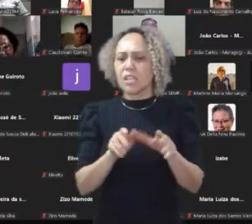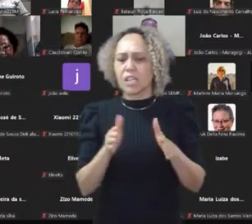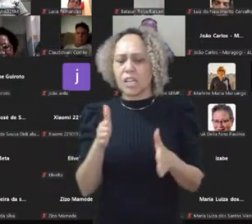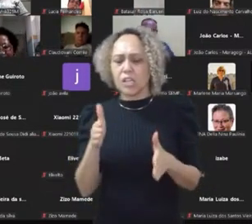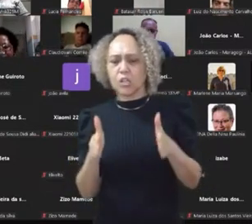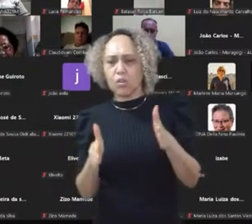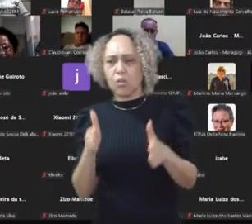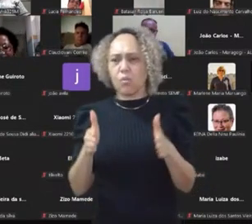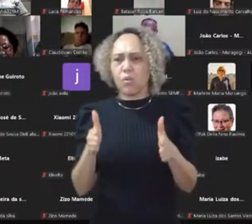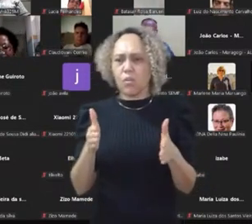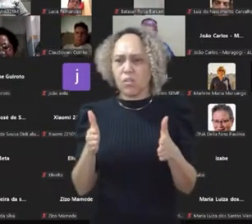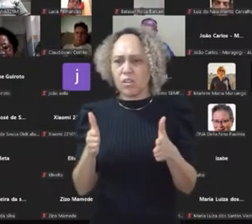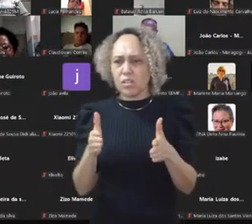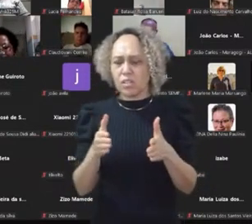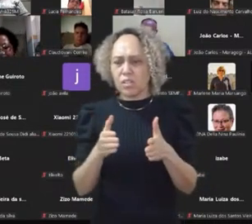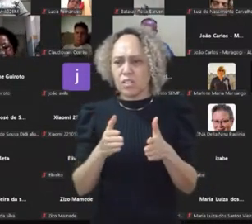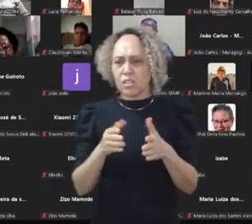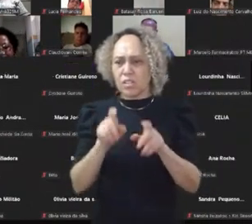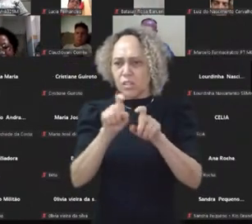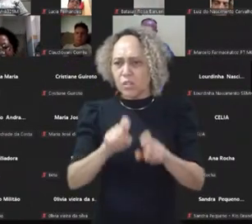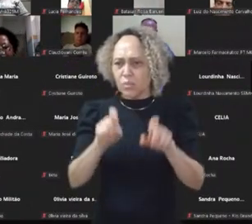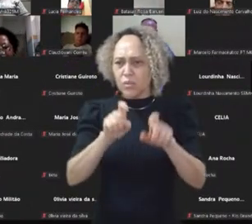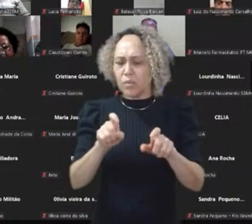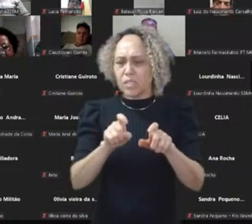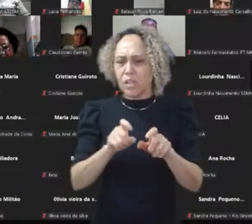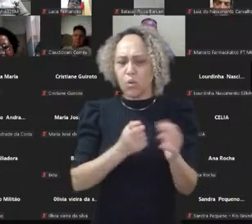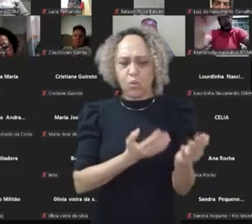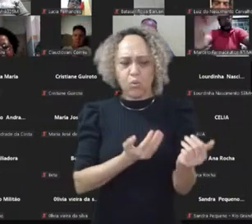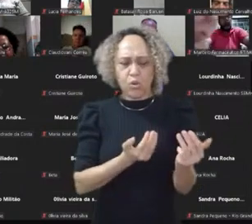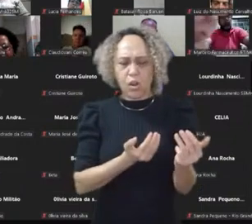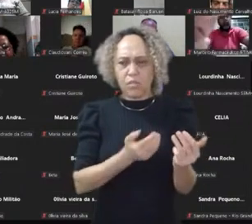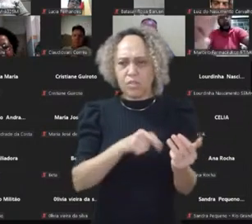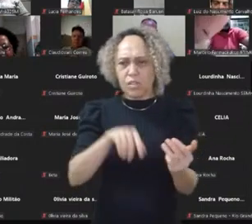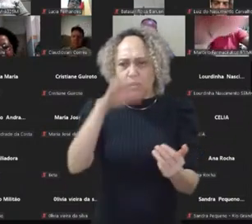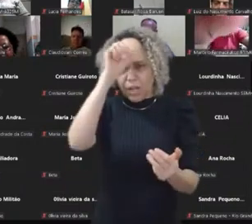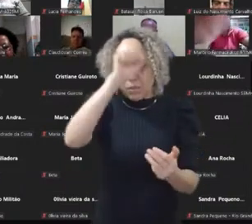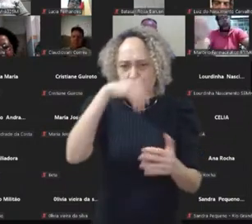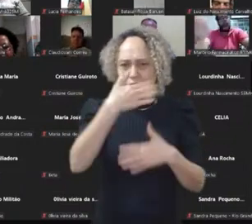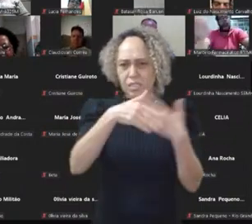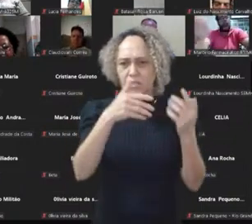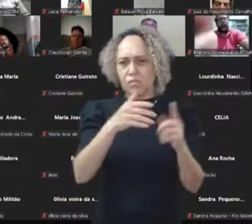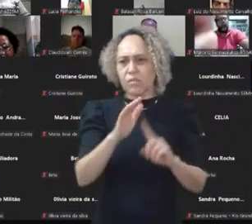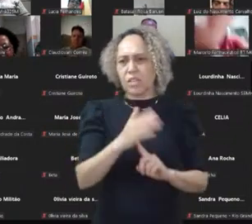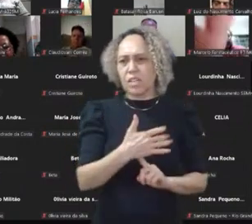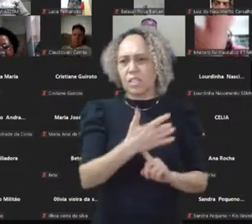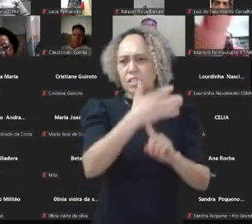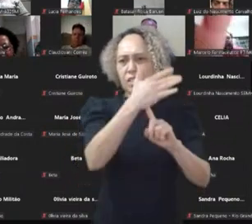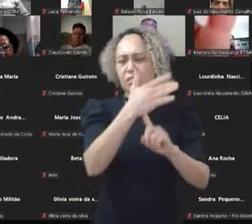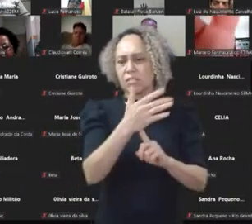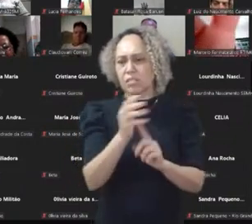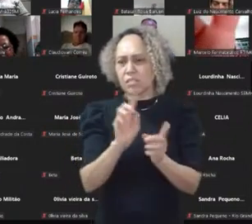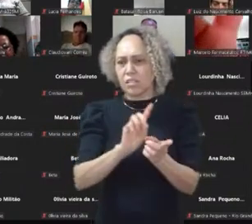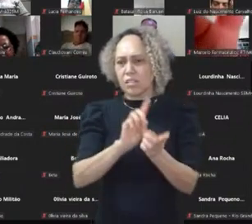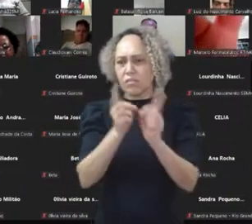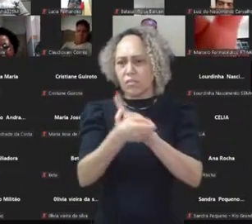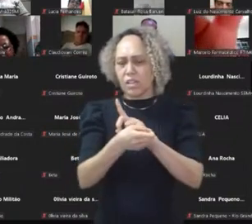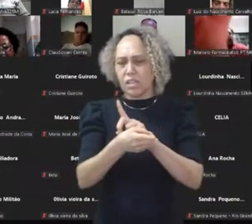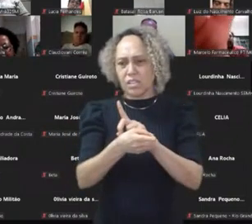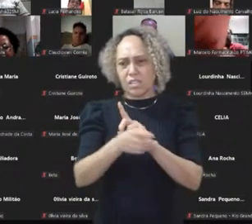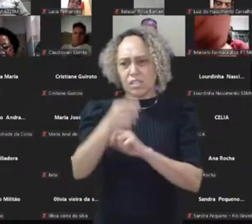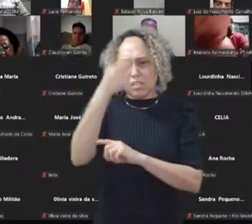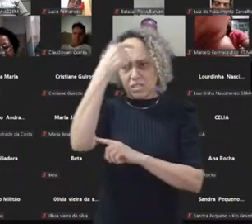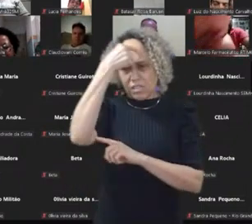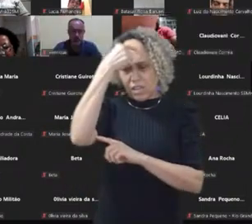e jovens vão aprendendo a envolver as tecnologias e inverte a lógica né não é a gente ficar refém